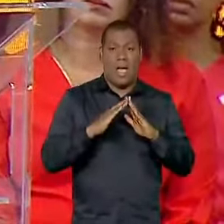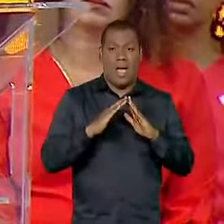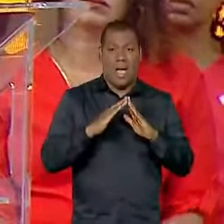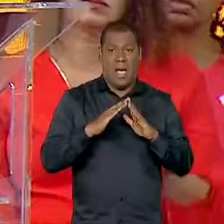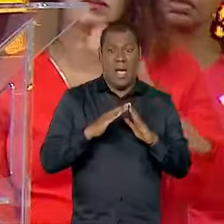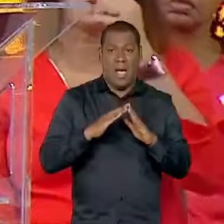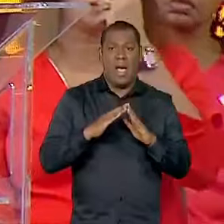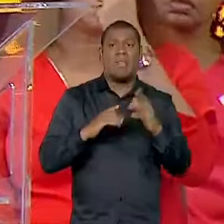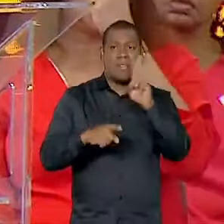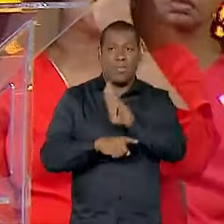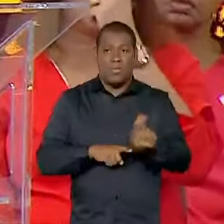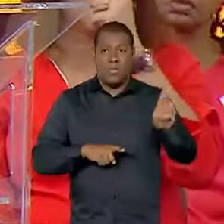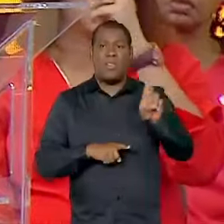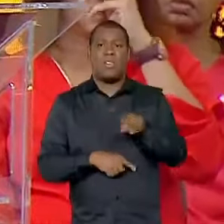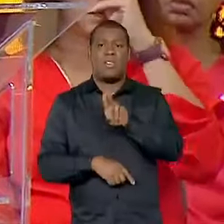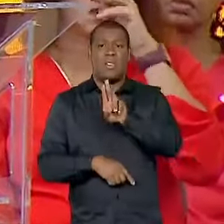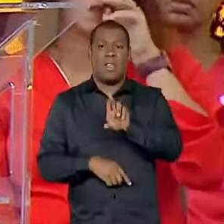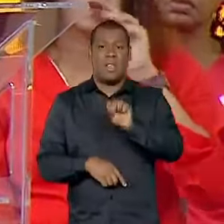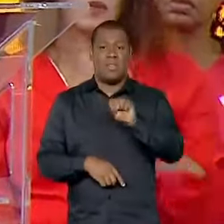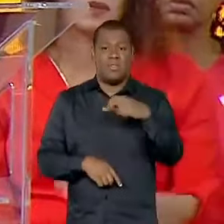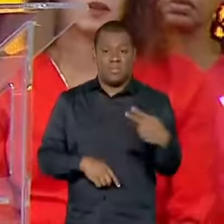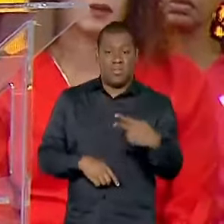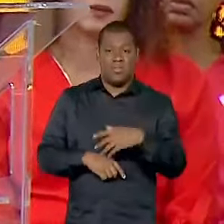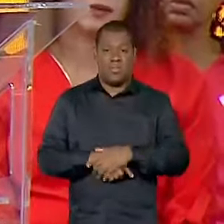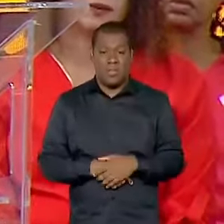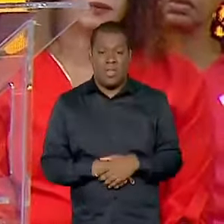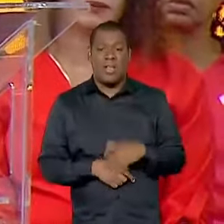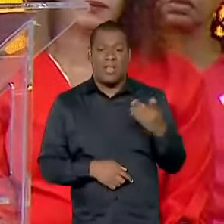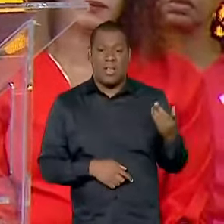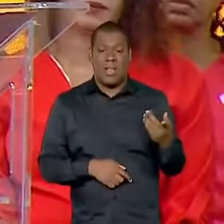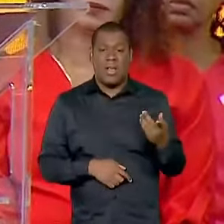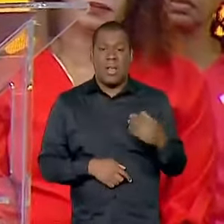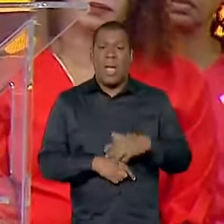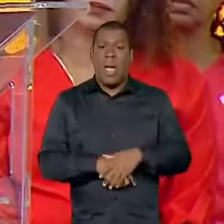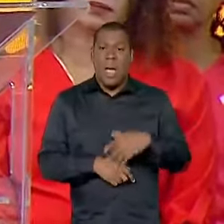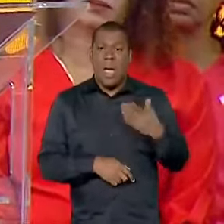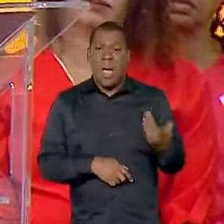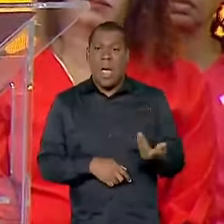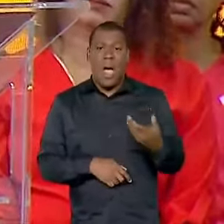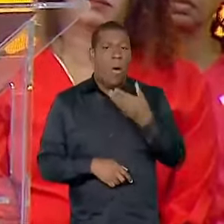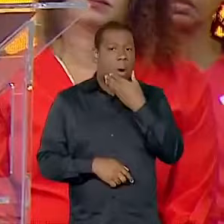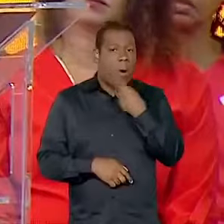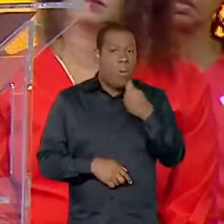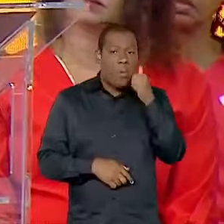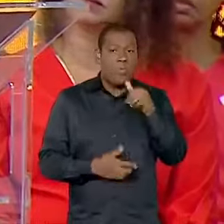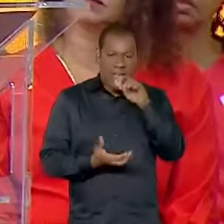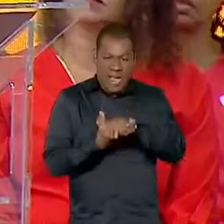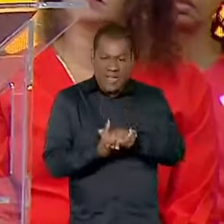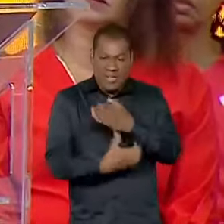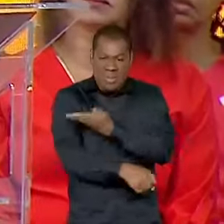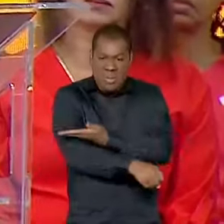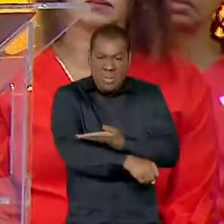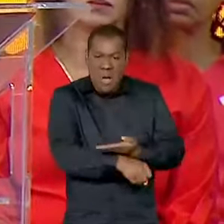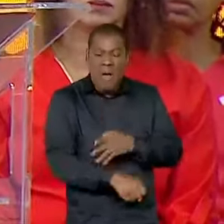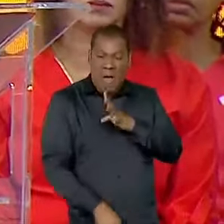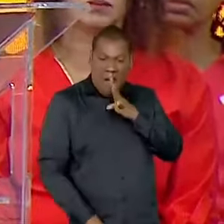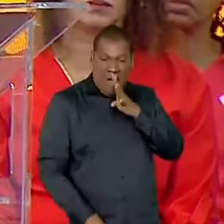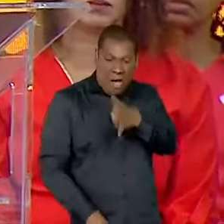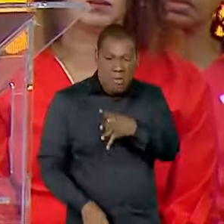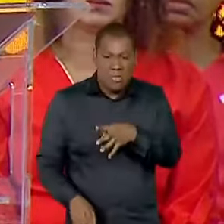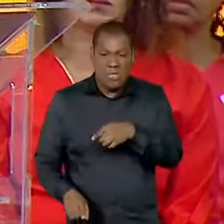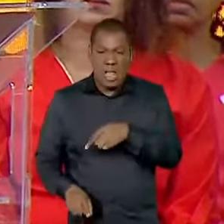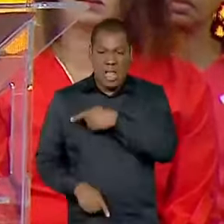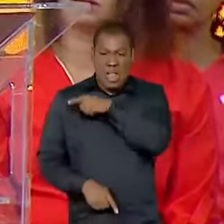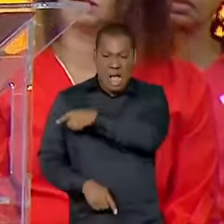USP, onde vivia e estudava teatro, foi acusado por um casal branco de ter assaltado